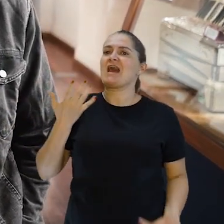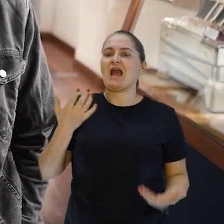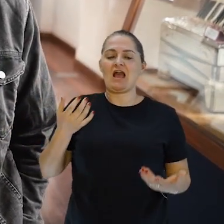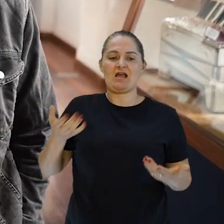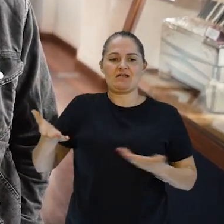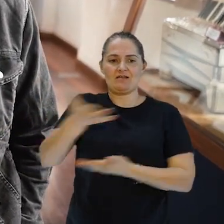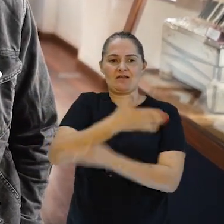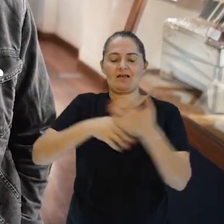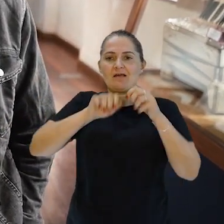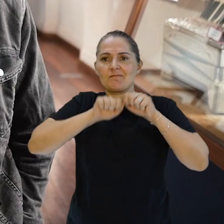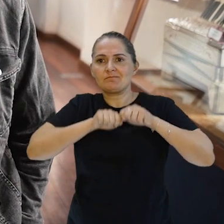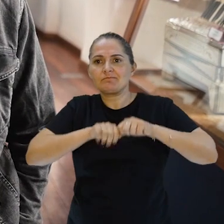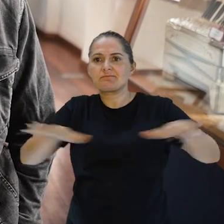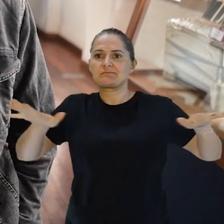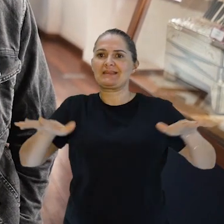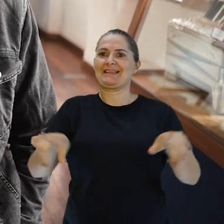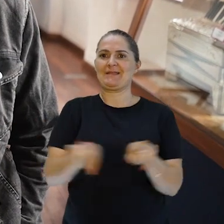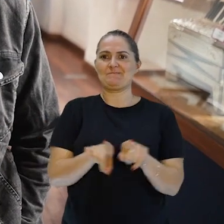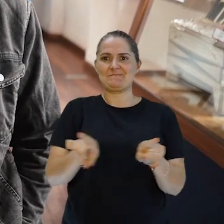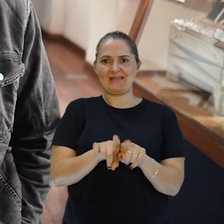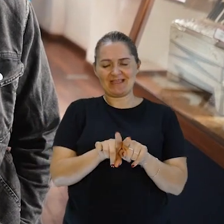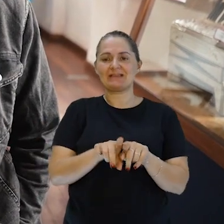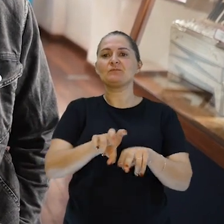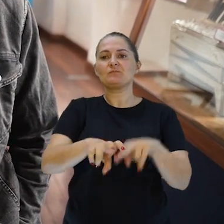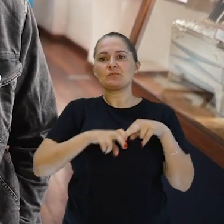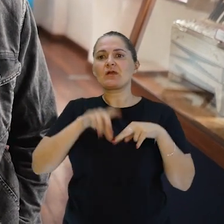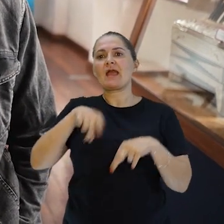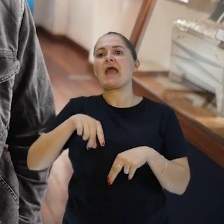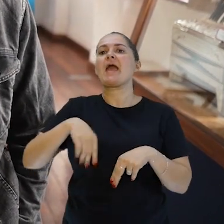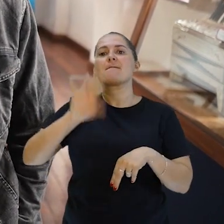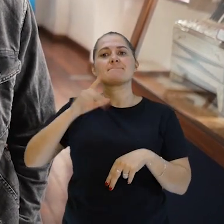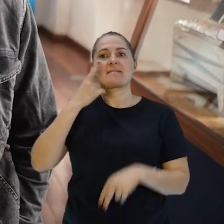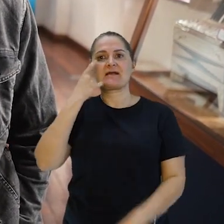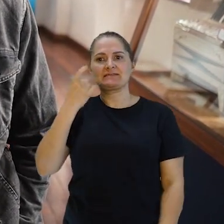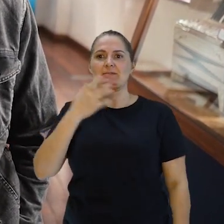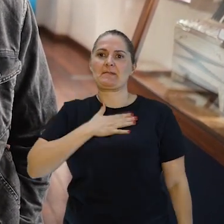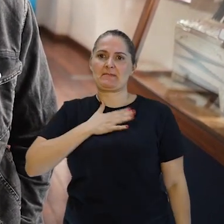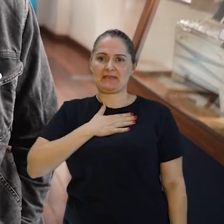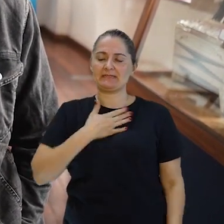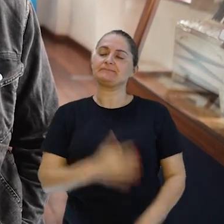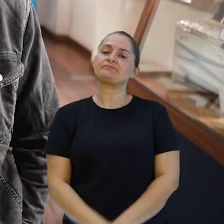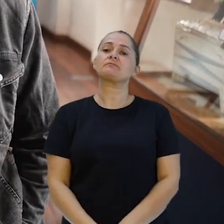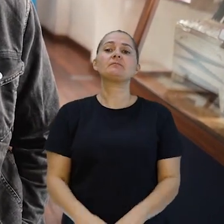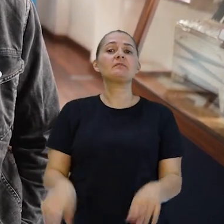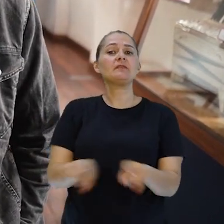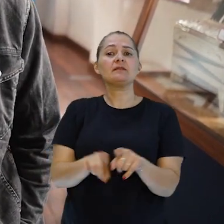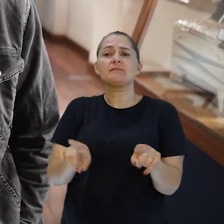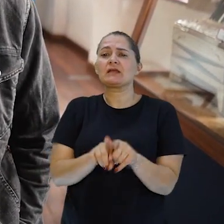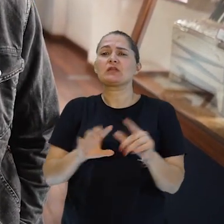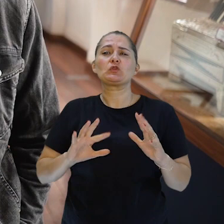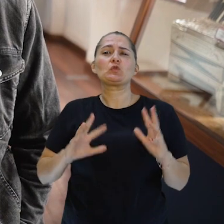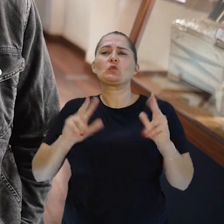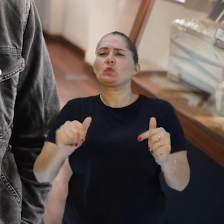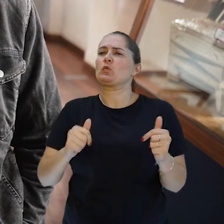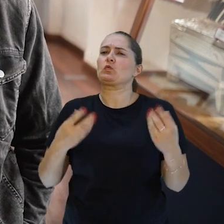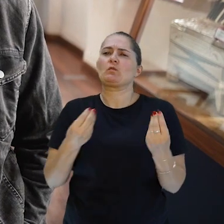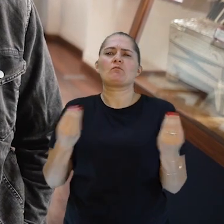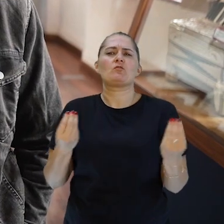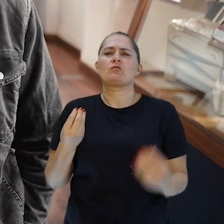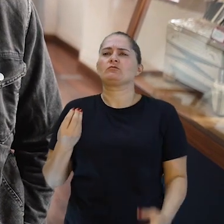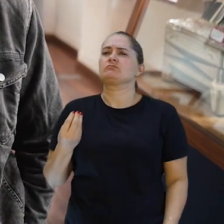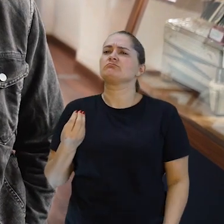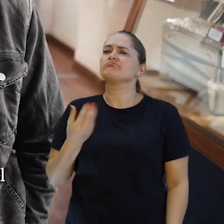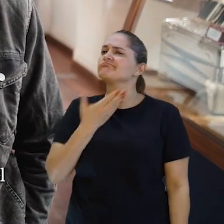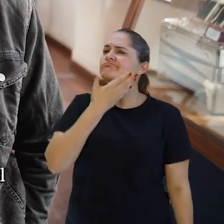acabar dividindo ou espalhando com o pessoal, né? Então, também, essa foi outra parte muito interessante, né? E todo foi de